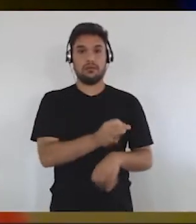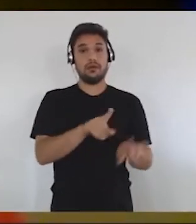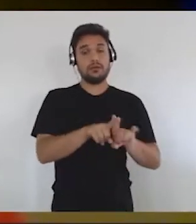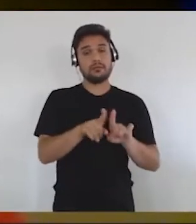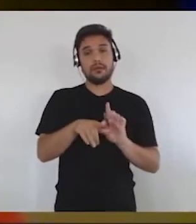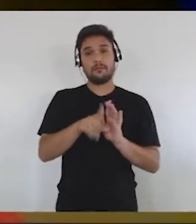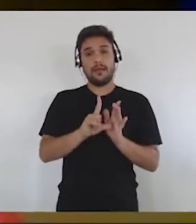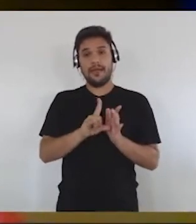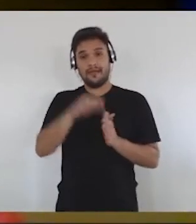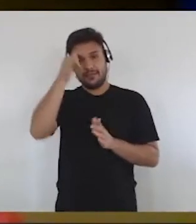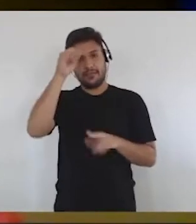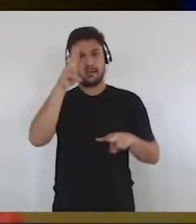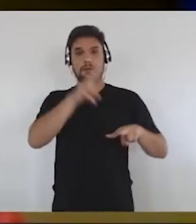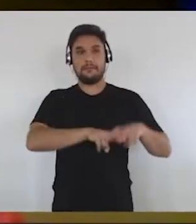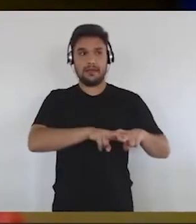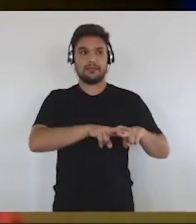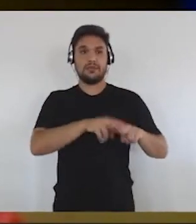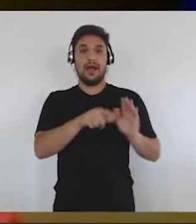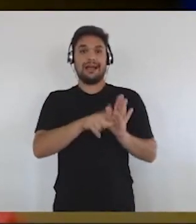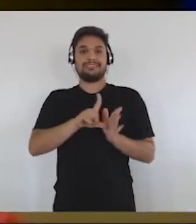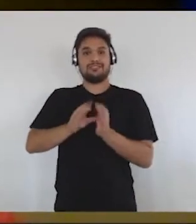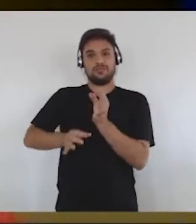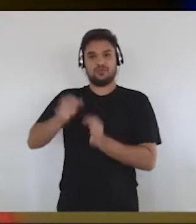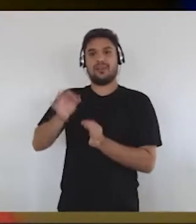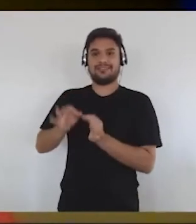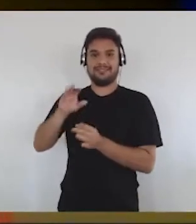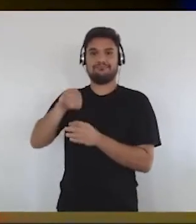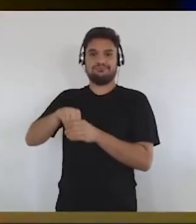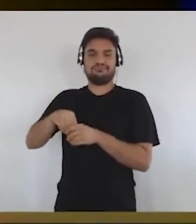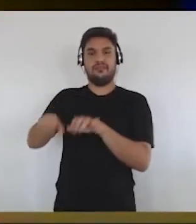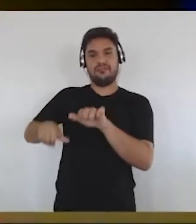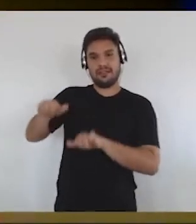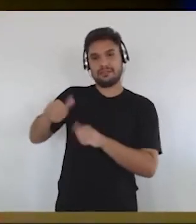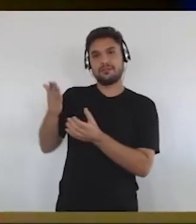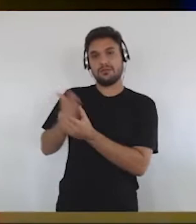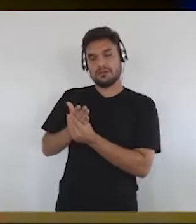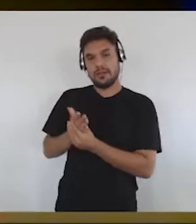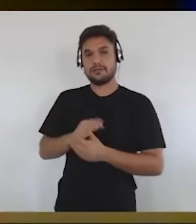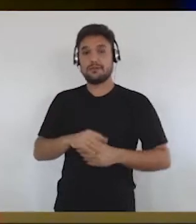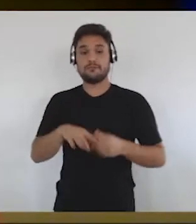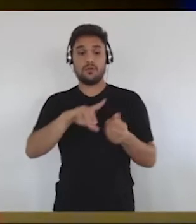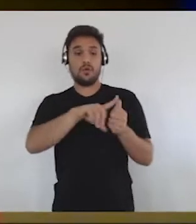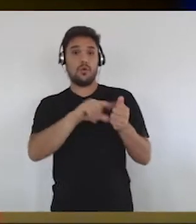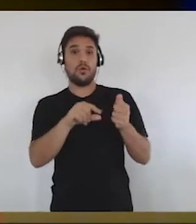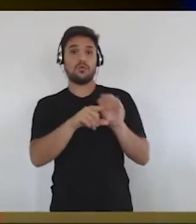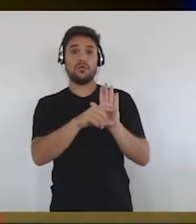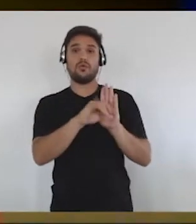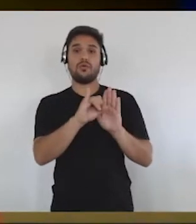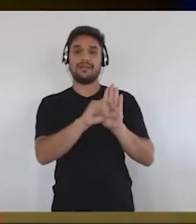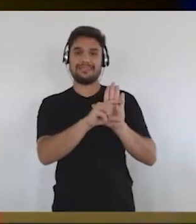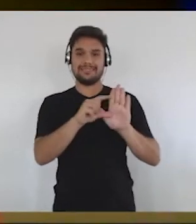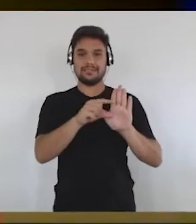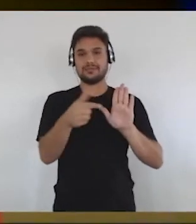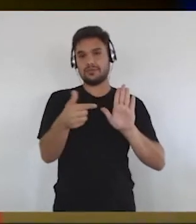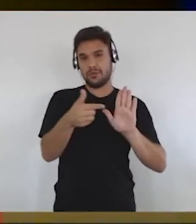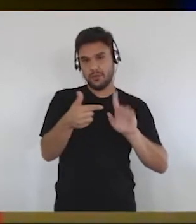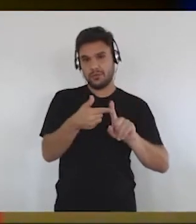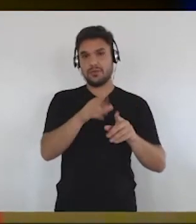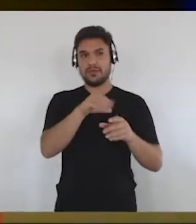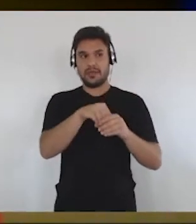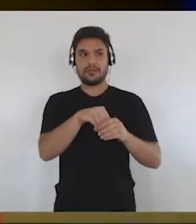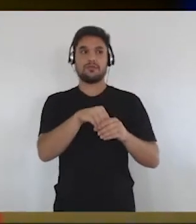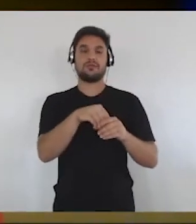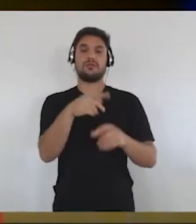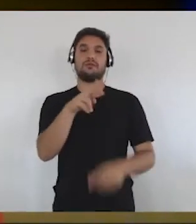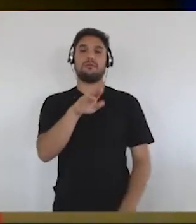sentença transitada em julgado. No que se refere à inviolabilidade, que é o inciso 2º dessas prerrogativas, é o